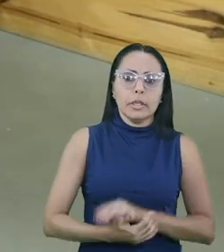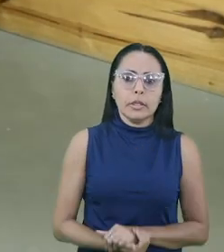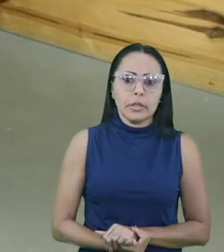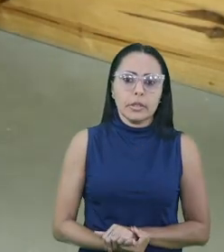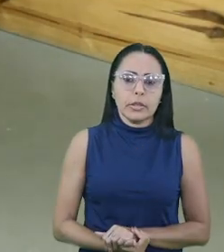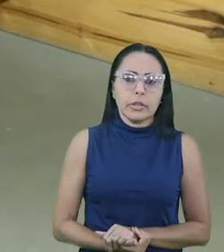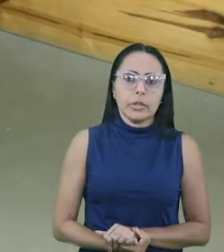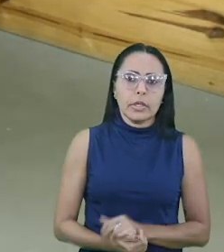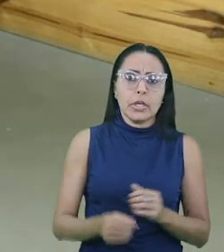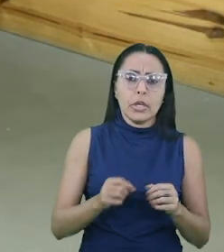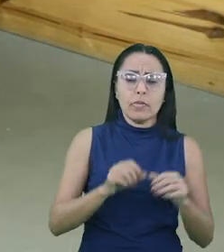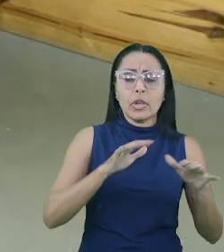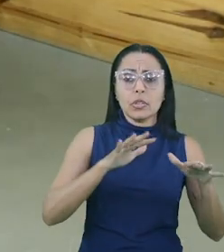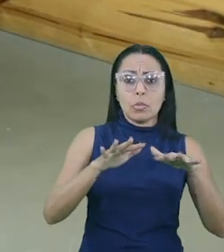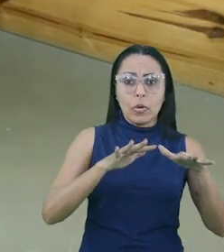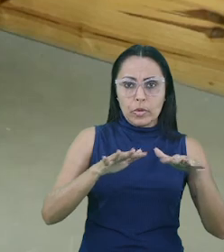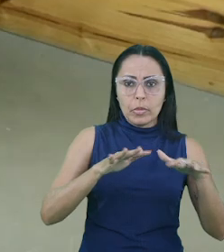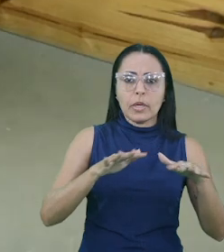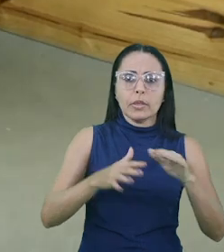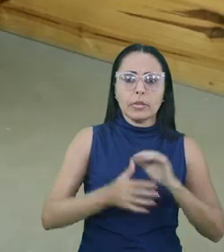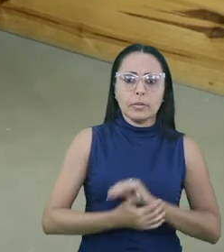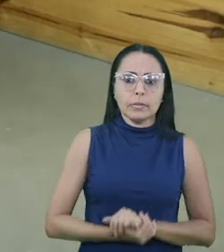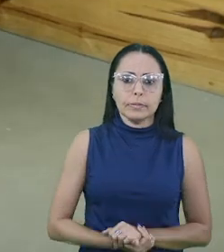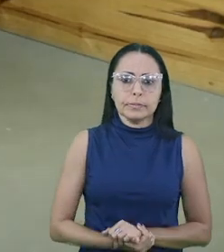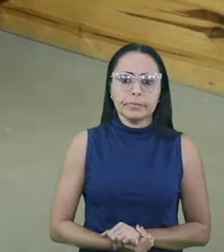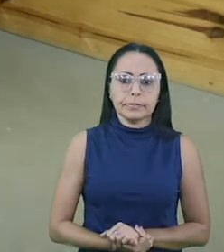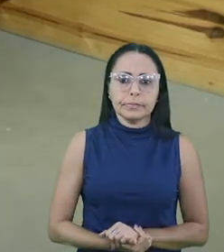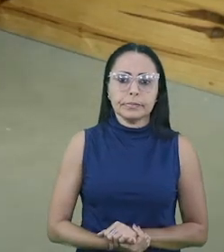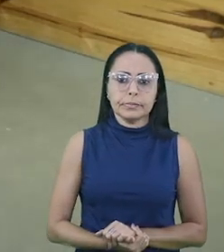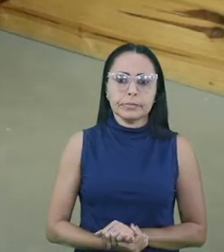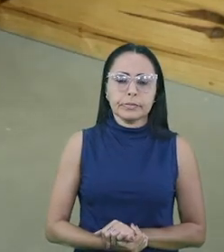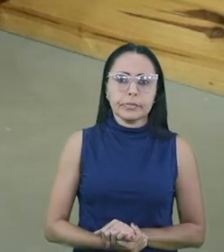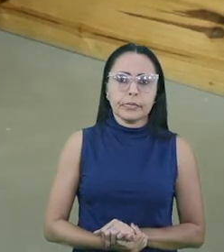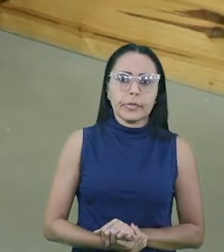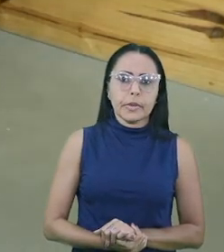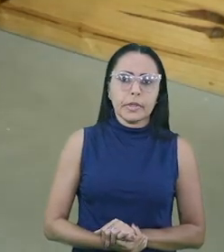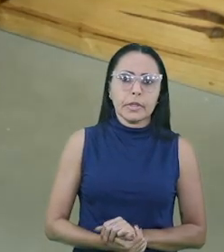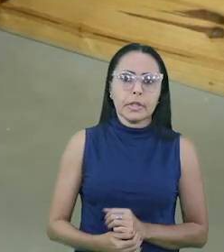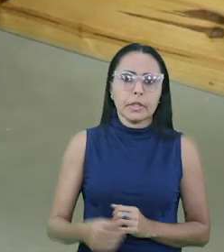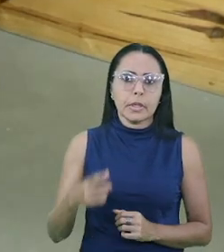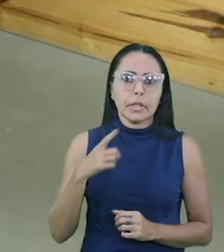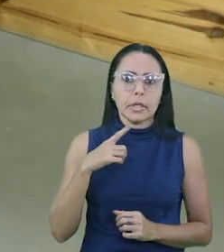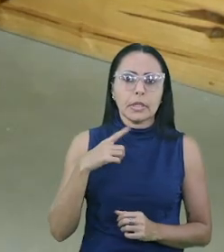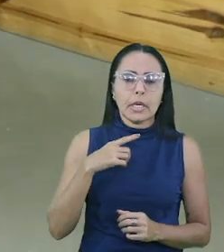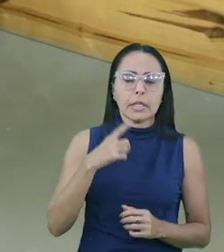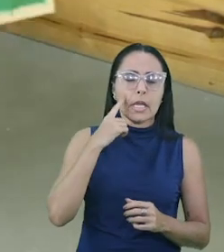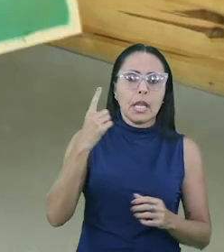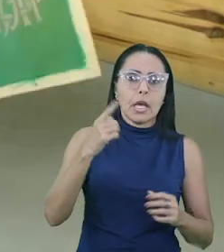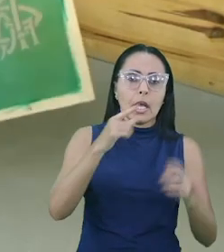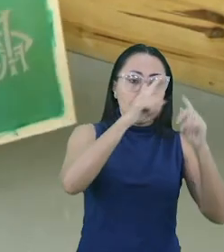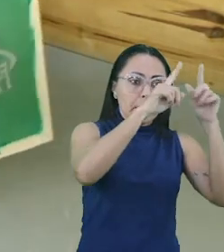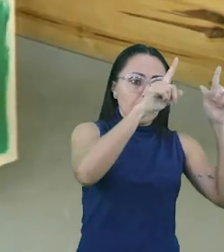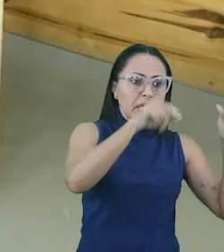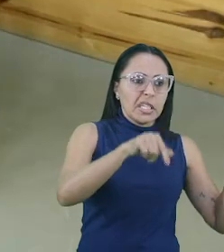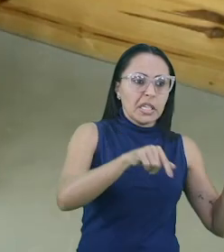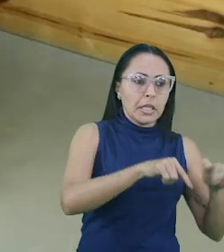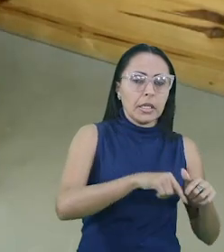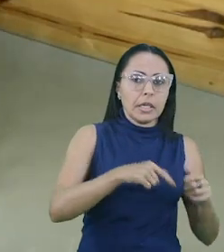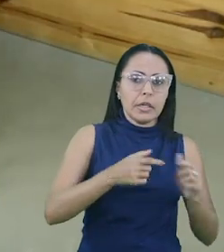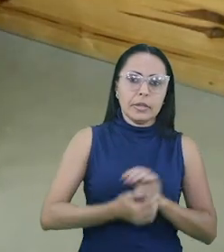e faz esse movimento com o rodo. A tinta só vai passar por onde está vazado na tela e é como ocorre a impressão.